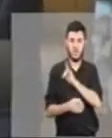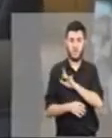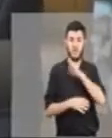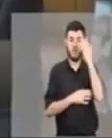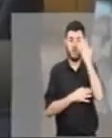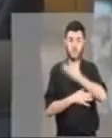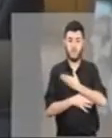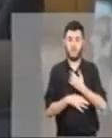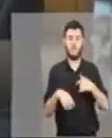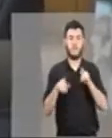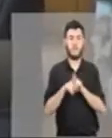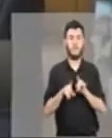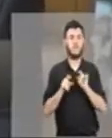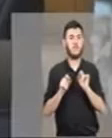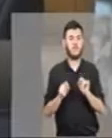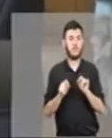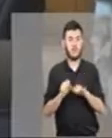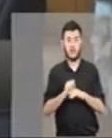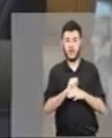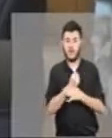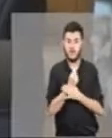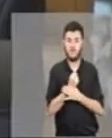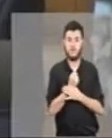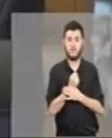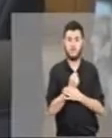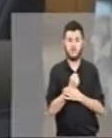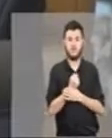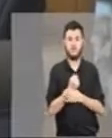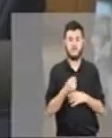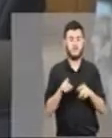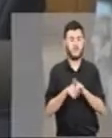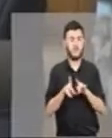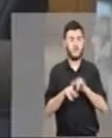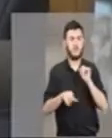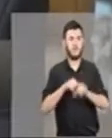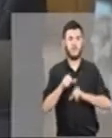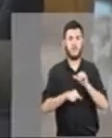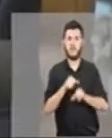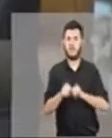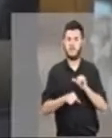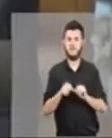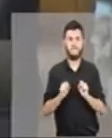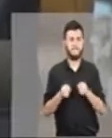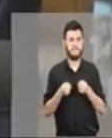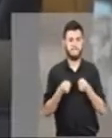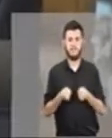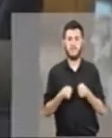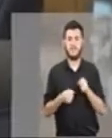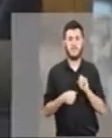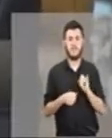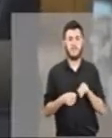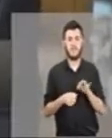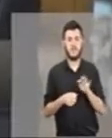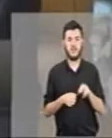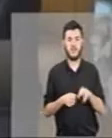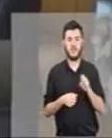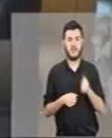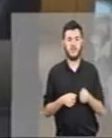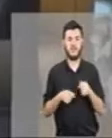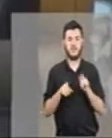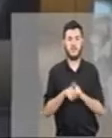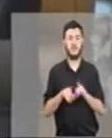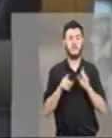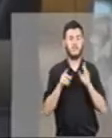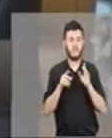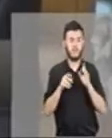à garantia do due process of law e a tornar mais intensa, pelo banimento da prova ilicitamente